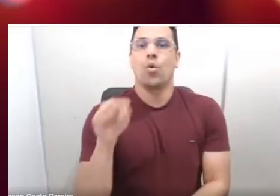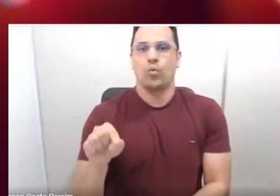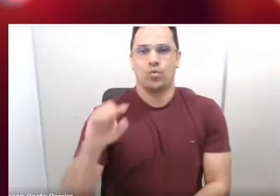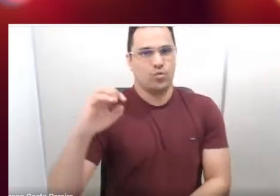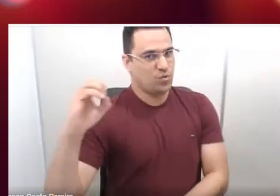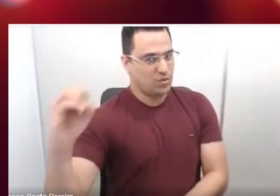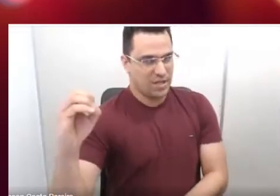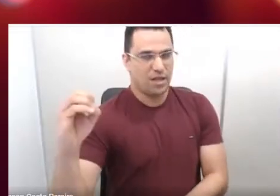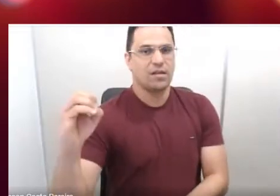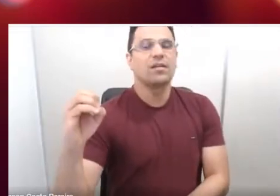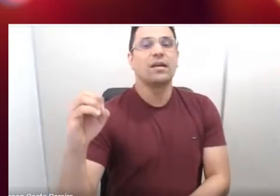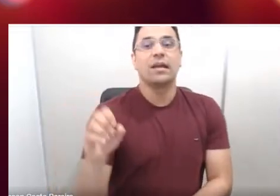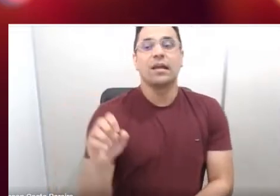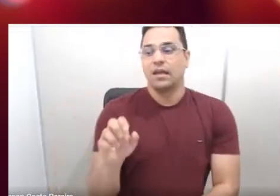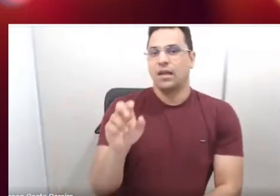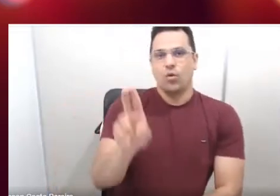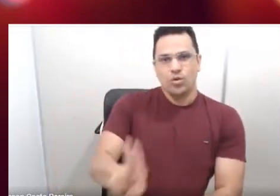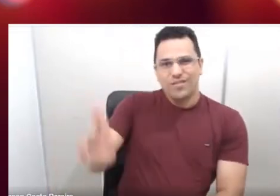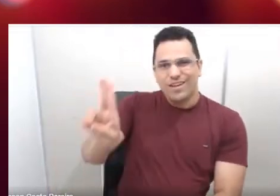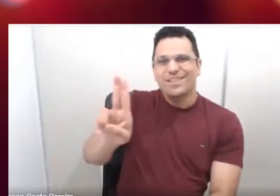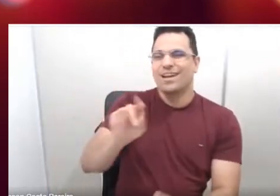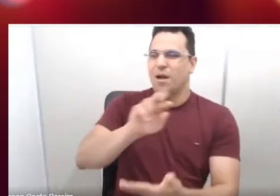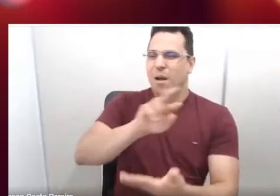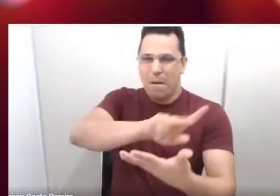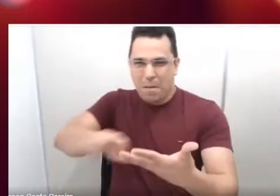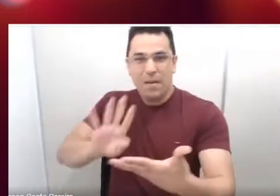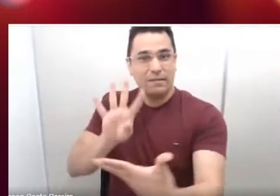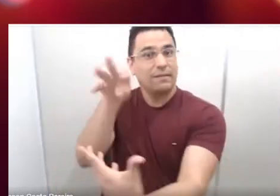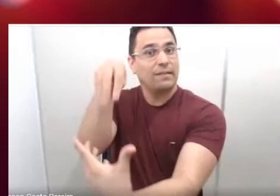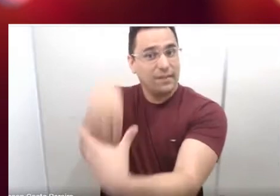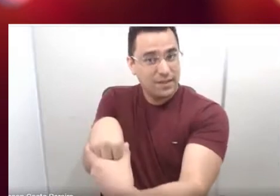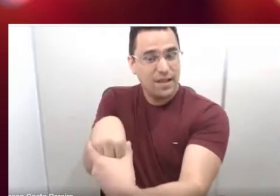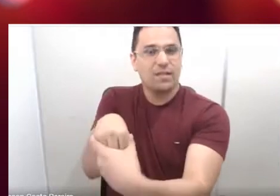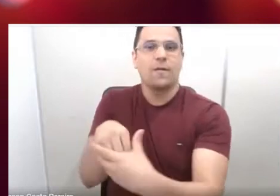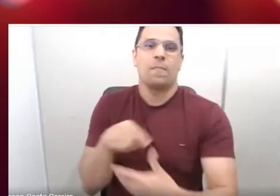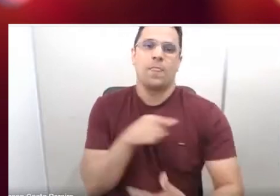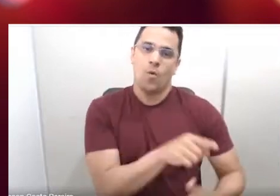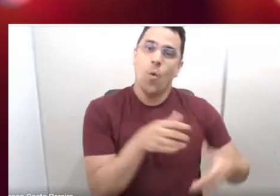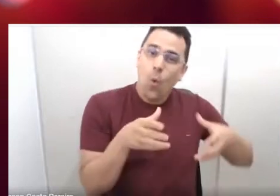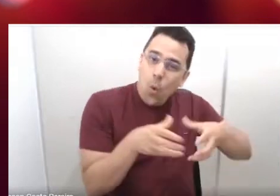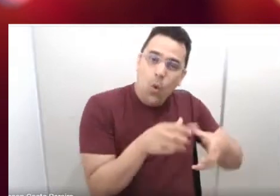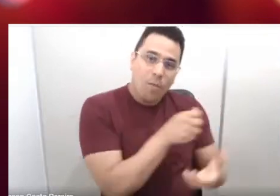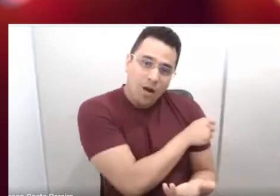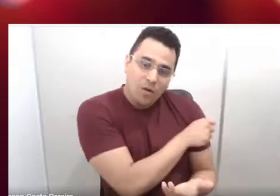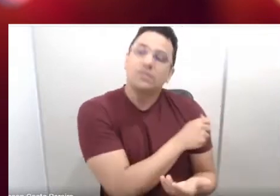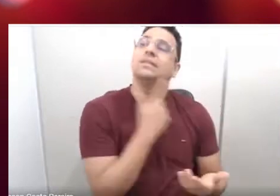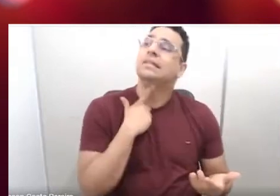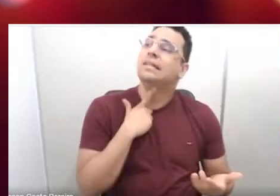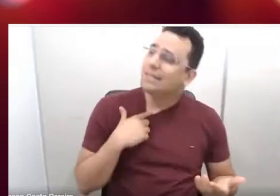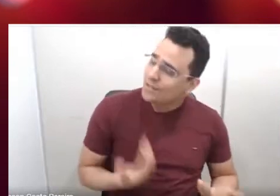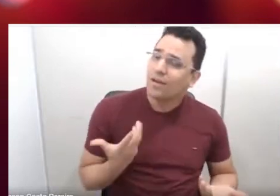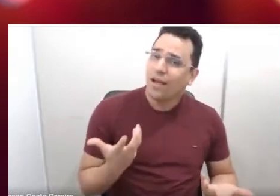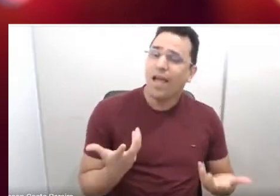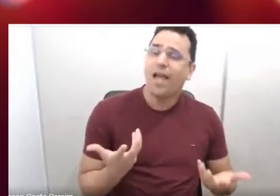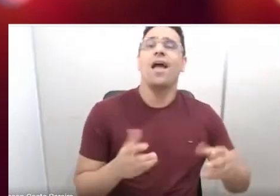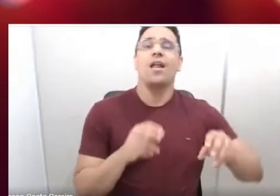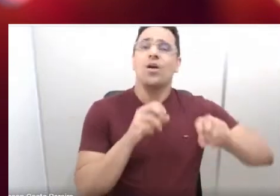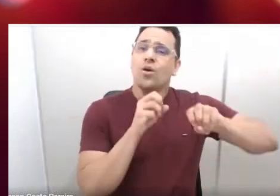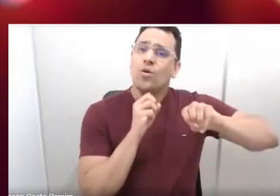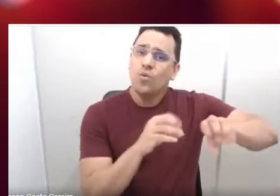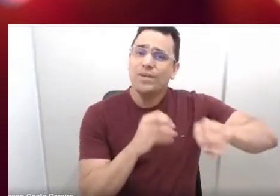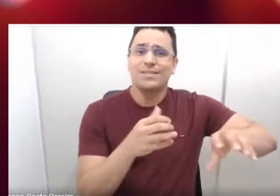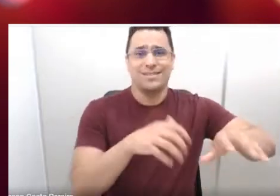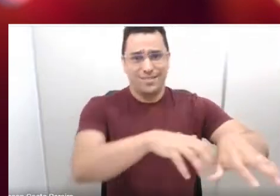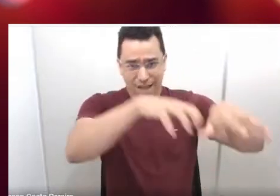das universidades. E aí a gente tinha, por um lado, esses estudantes que queriam ter aula, precisavam ter essas aulas remotas, e que era super importante,